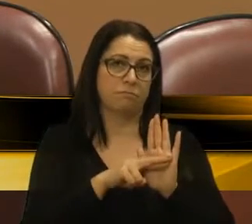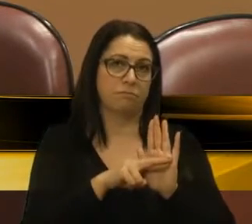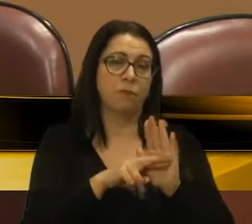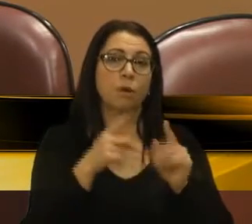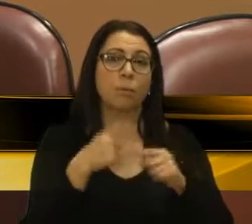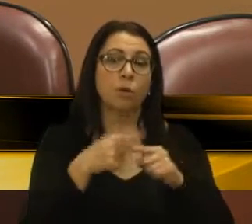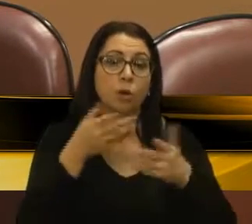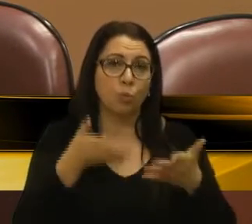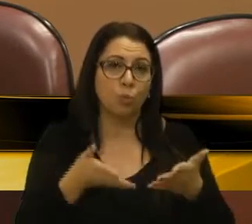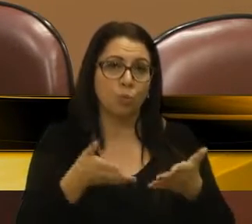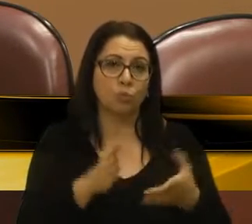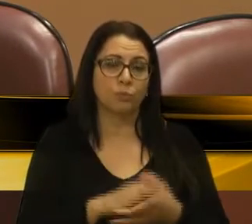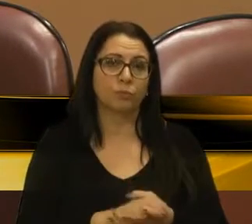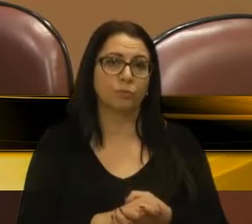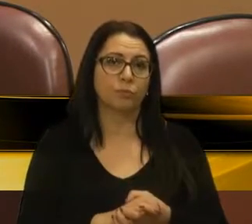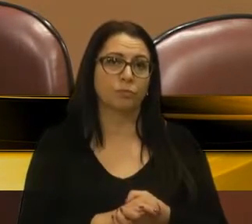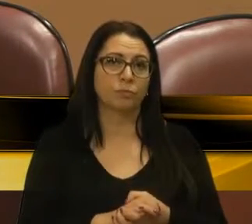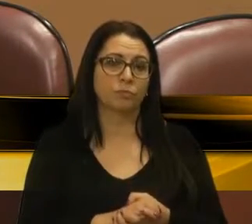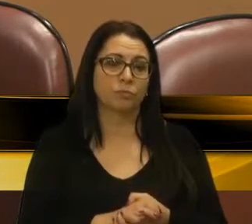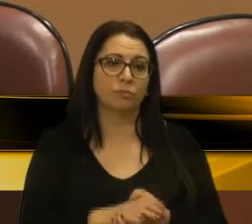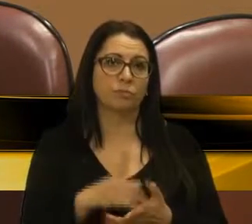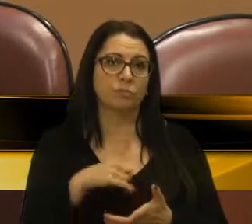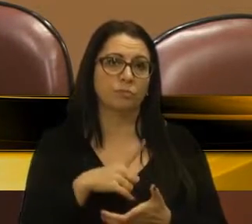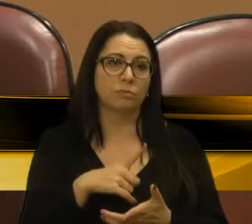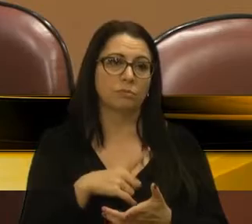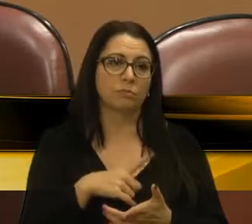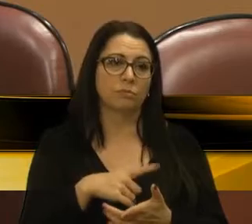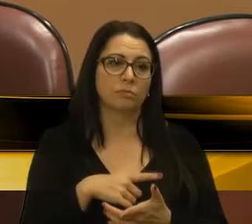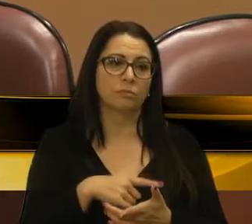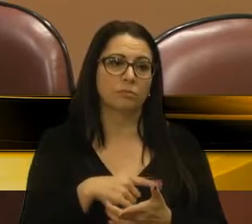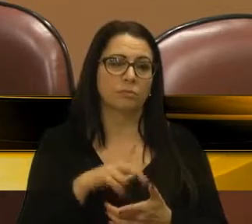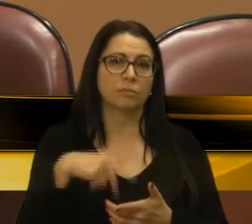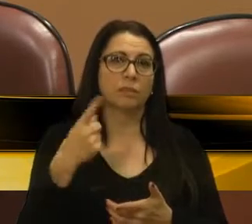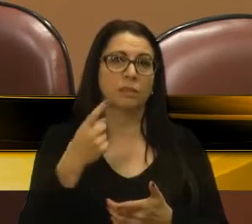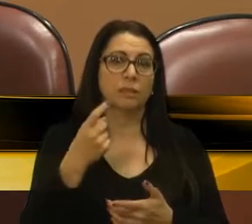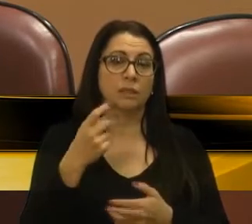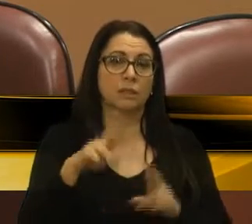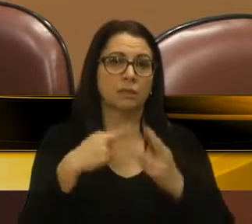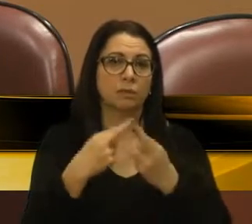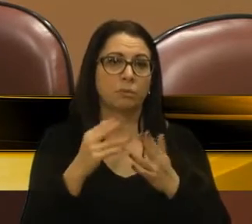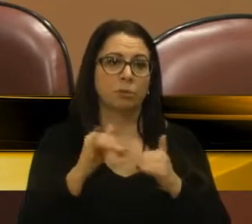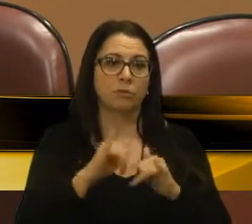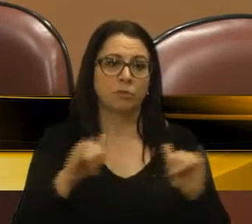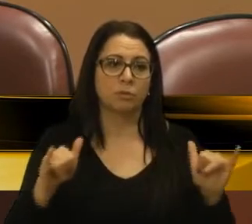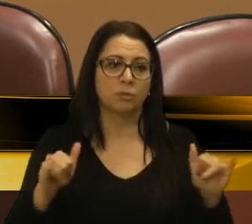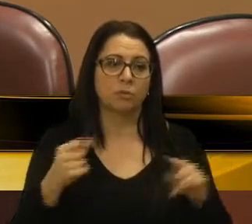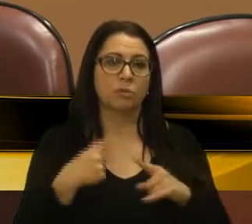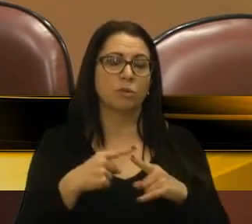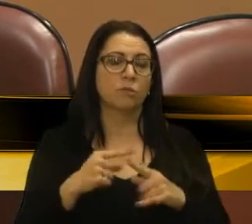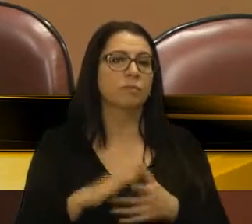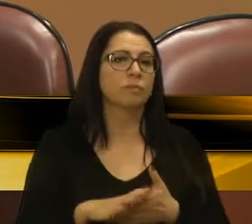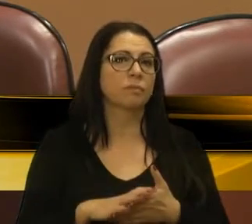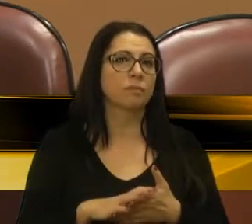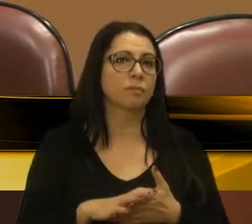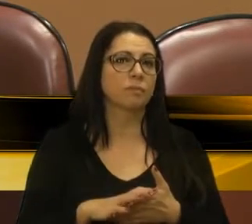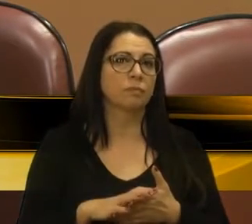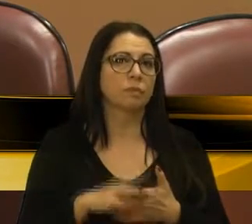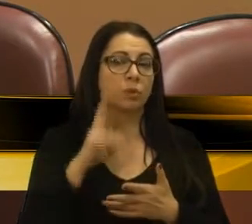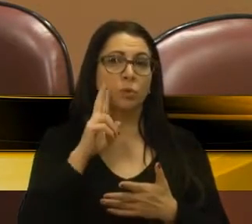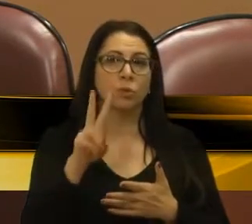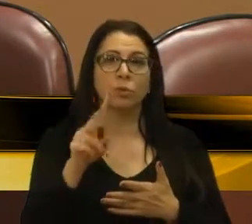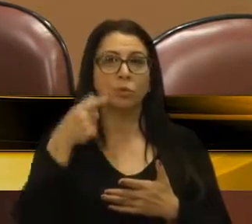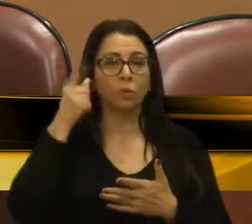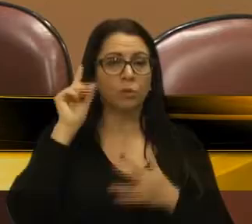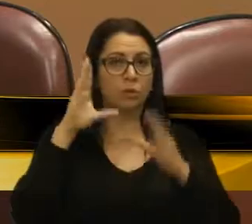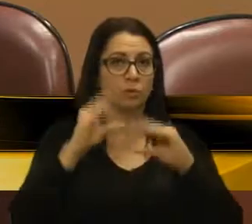Porque hoje eu diria que para amanhã, próxima sessão, tem um pedido de informação. Por quê? Olha aqui, ontem de